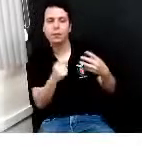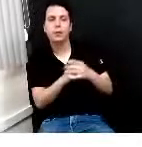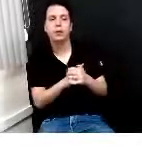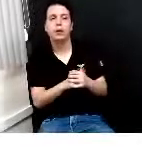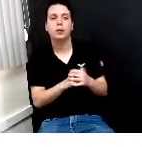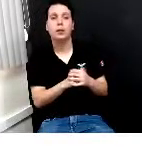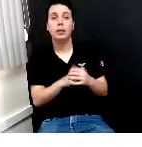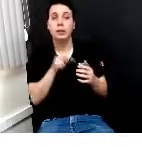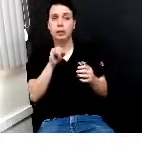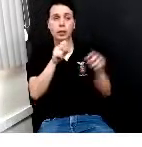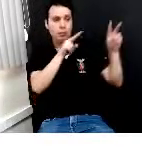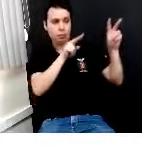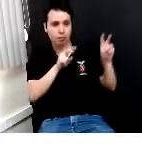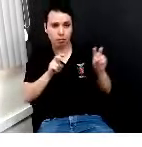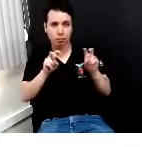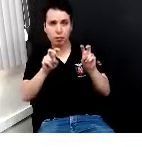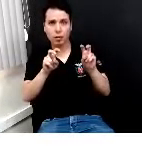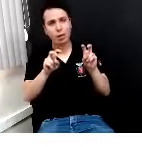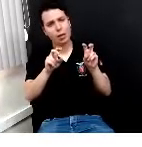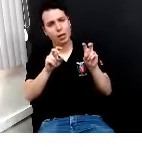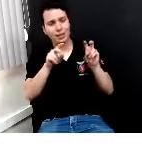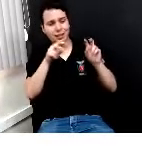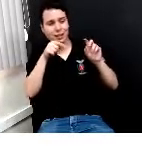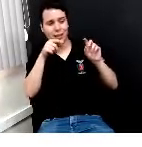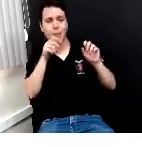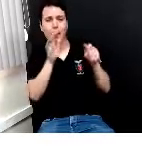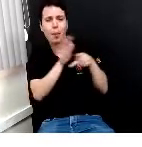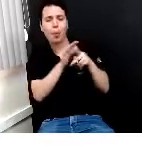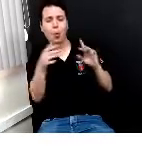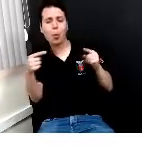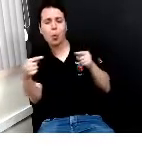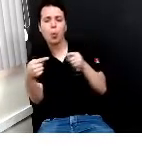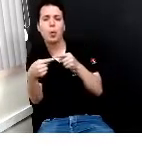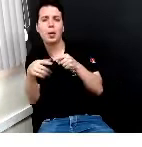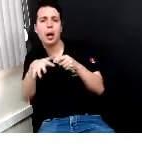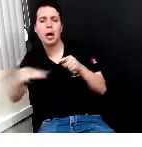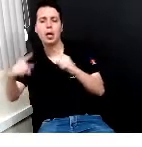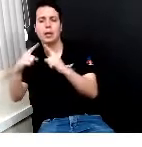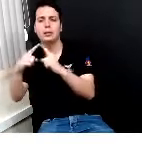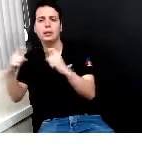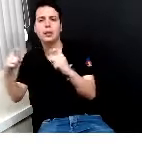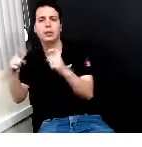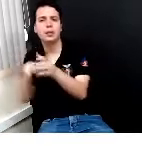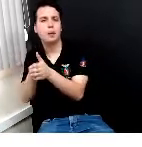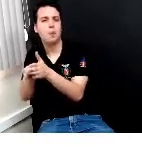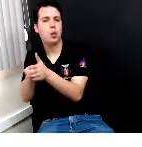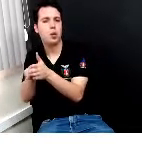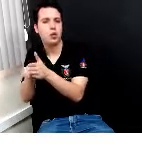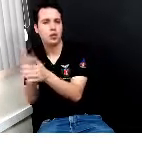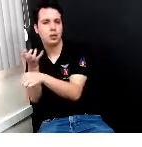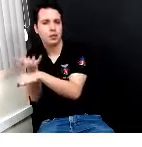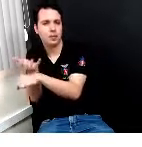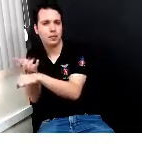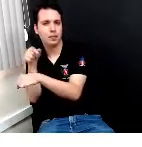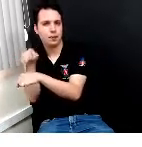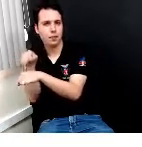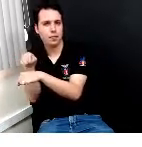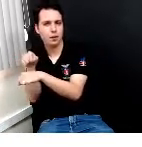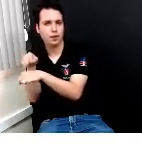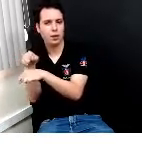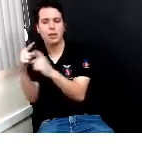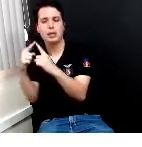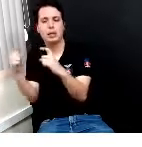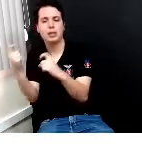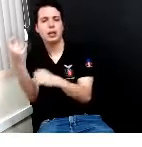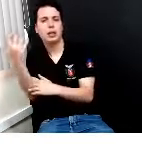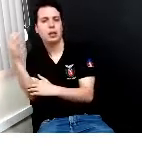eles são muito próximos das ciências biológicas, ou seja, você encontra um espaço privilegiado nos currículos escolares, que é a área de ciências da